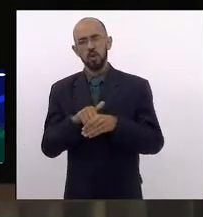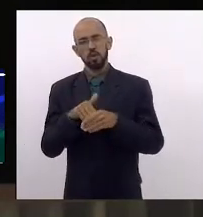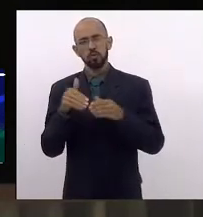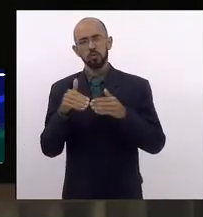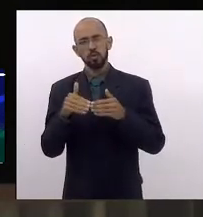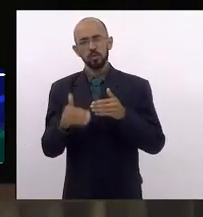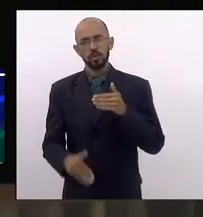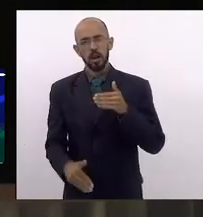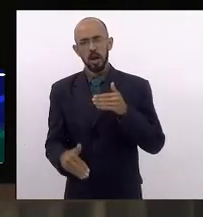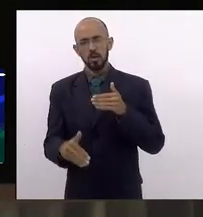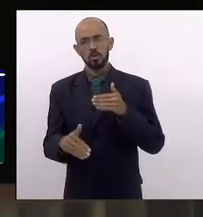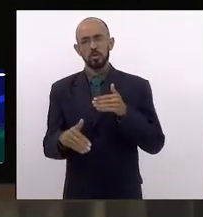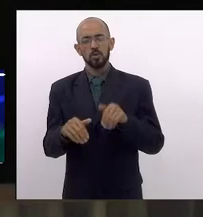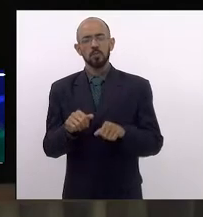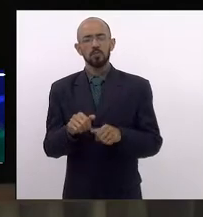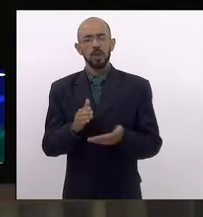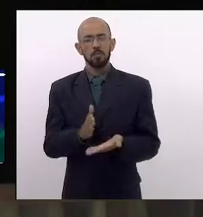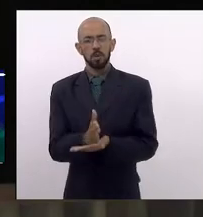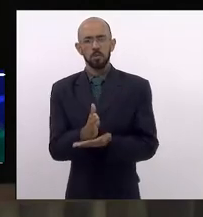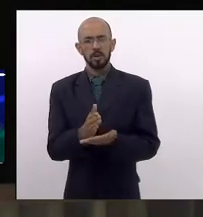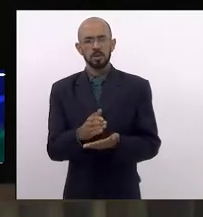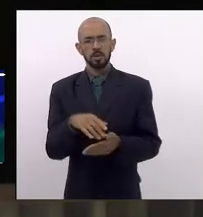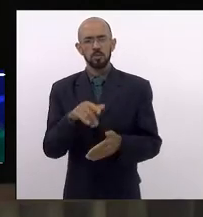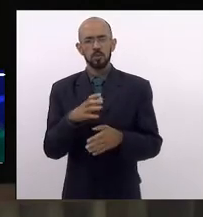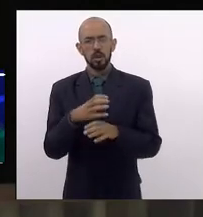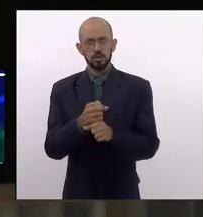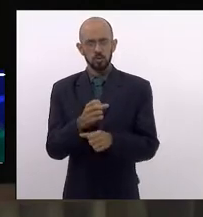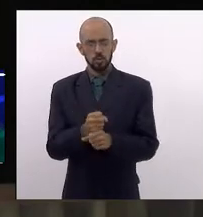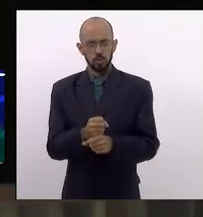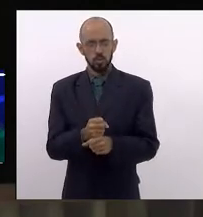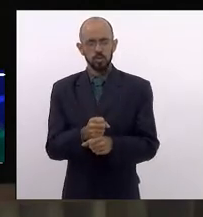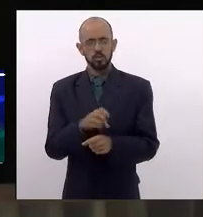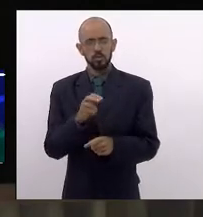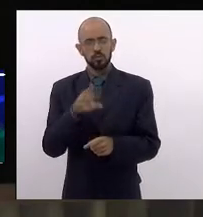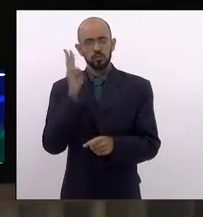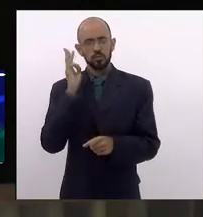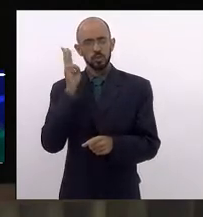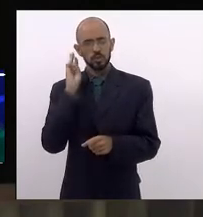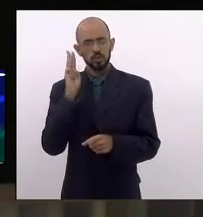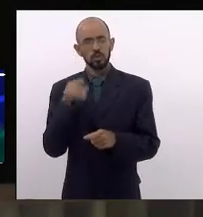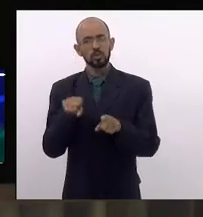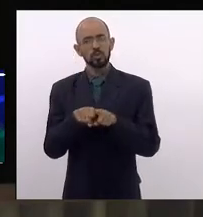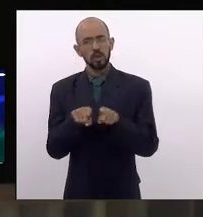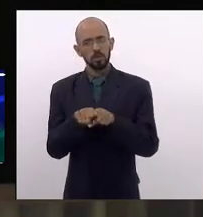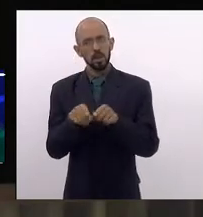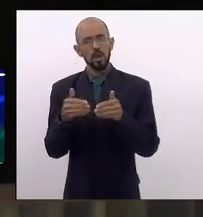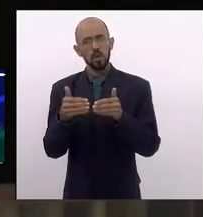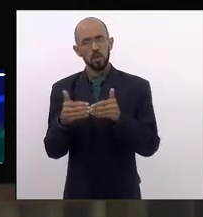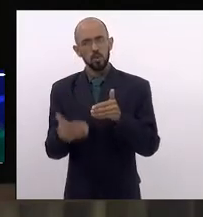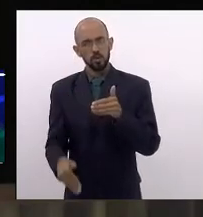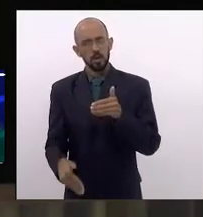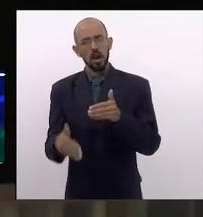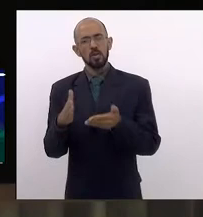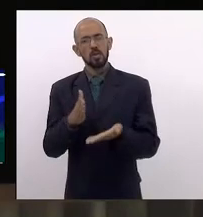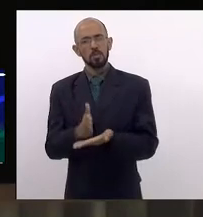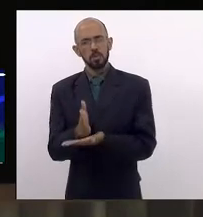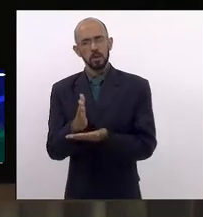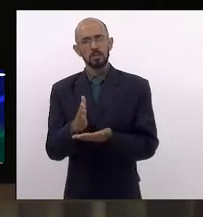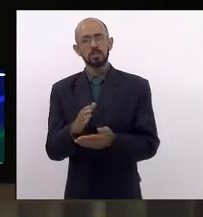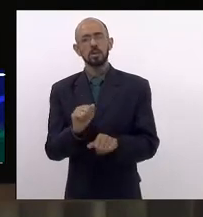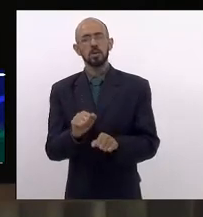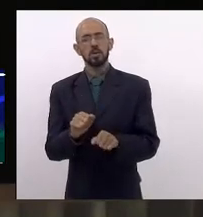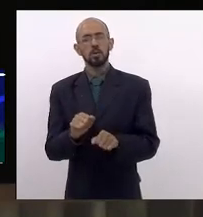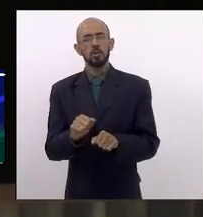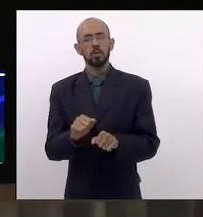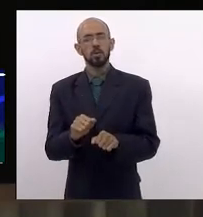contrário à aprovação das contas do governo vídeo e também comprar em aprovação das cotas